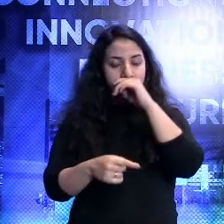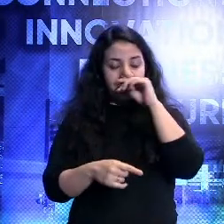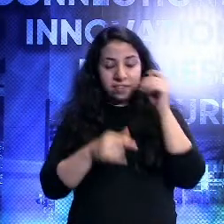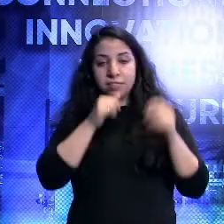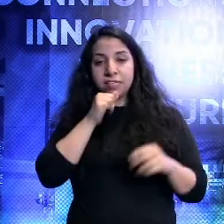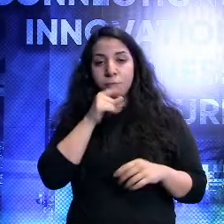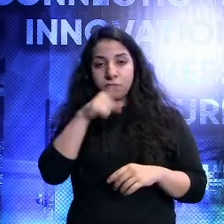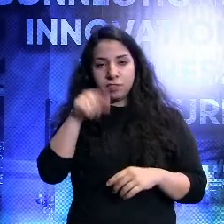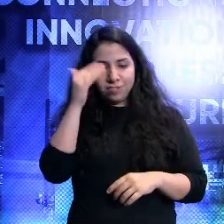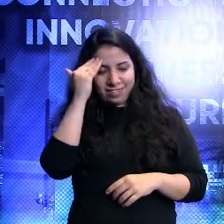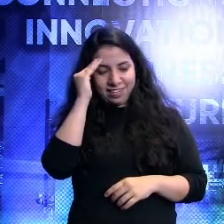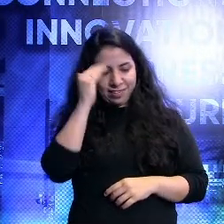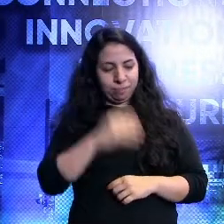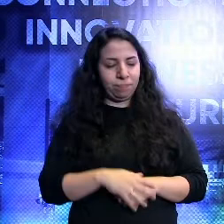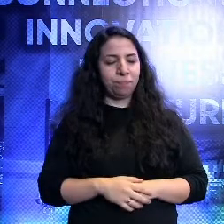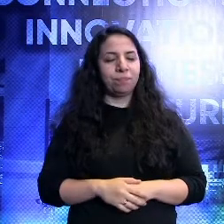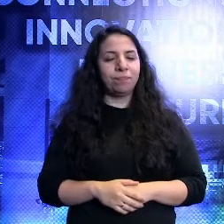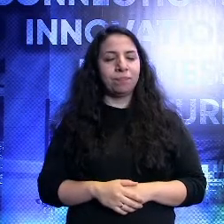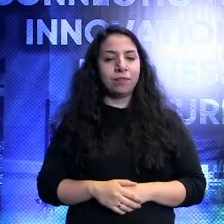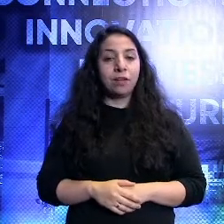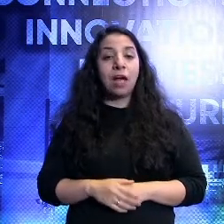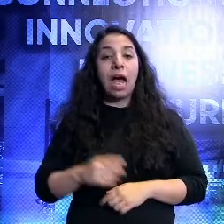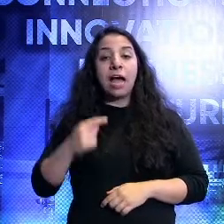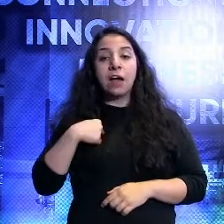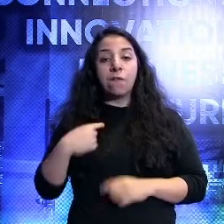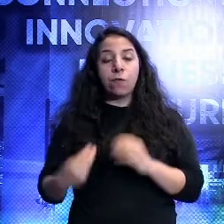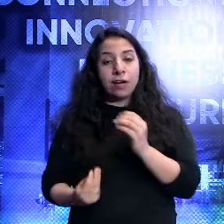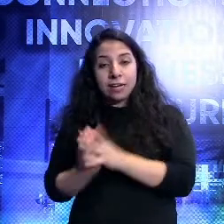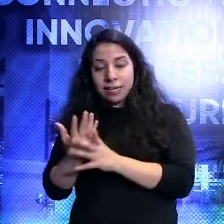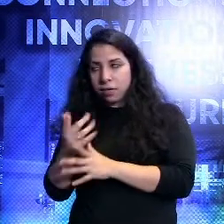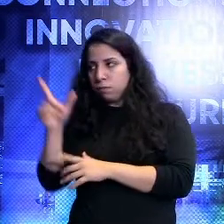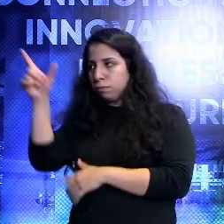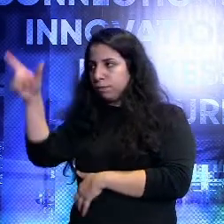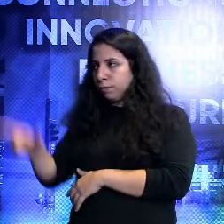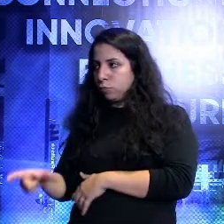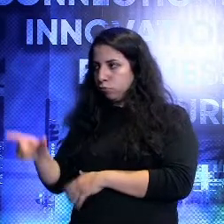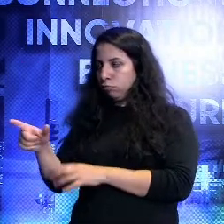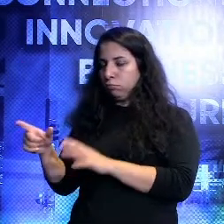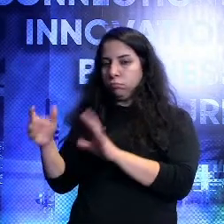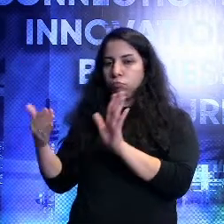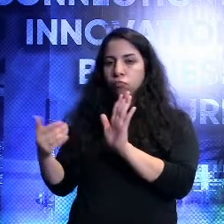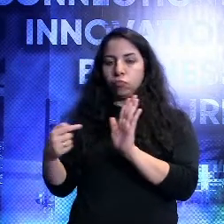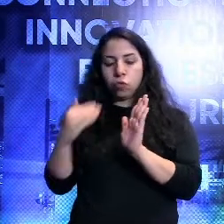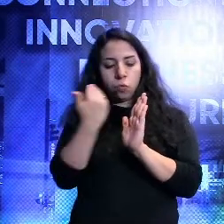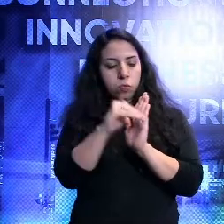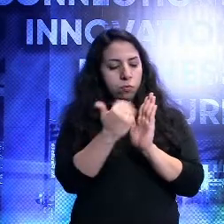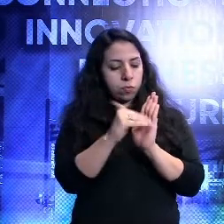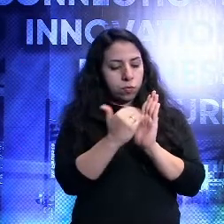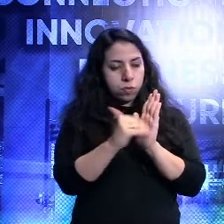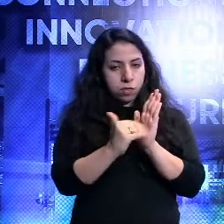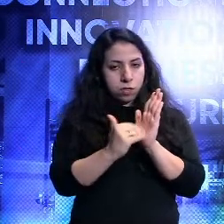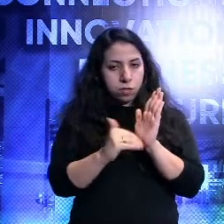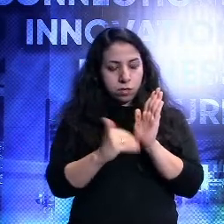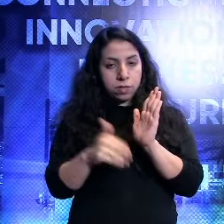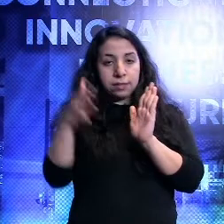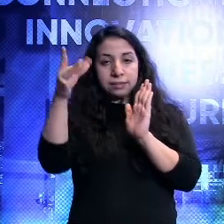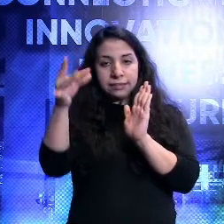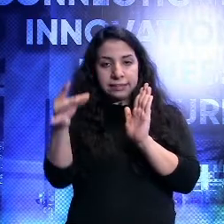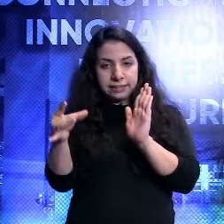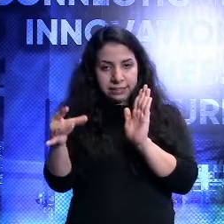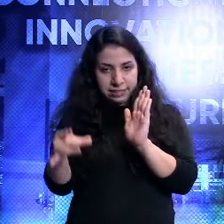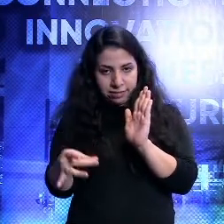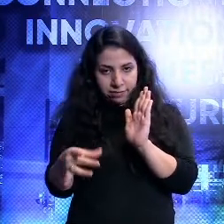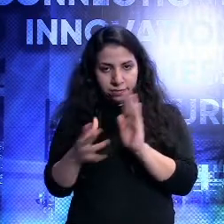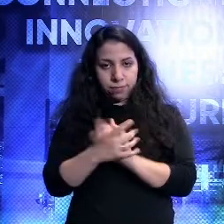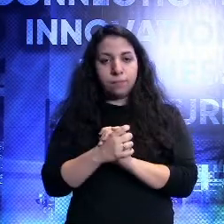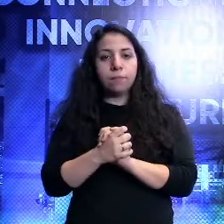falando. Dali para frente eu vou criar um modelo de ficha da persona, que representa tudo aquilo que a gente precisa descrever, e